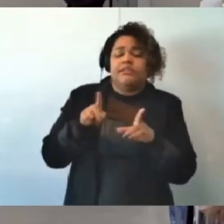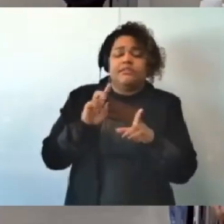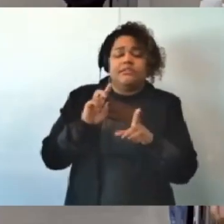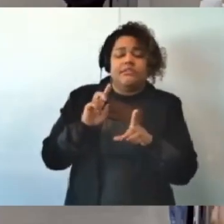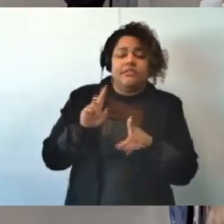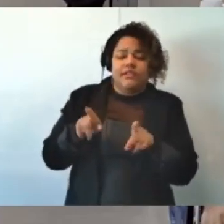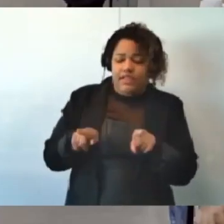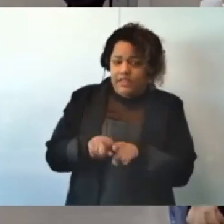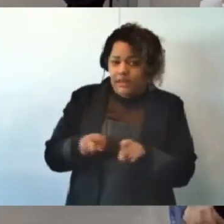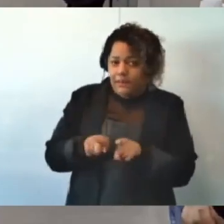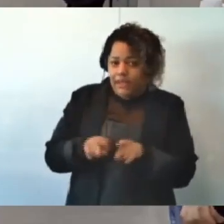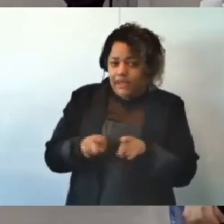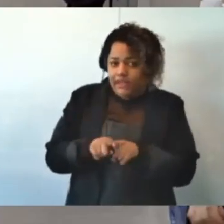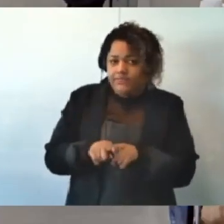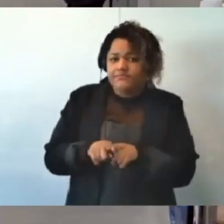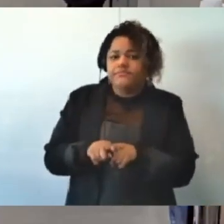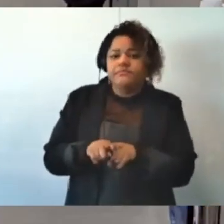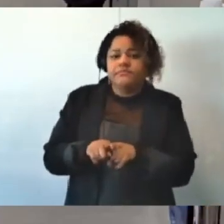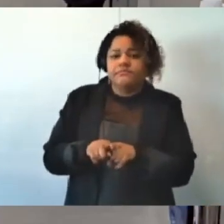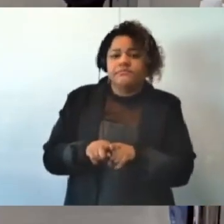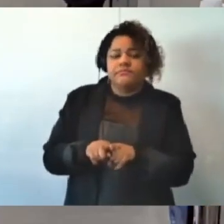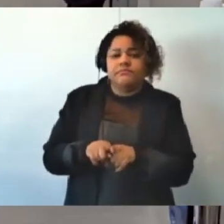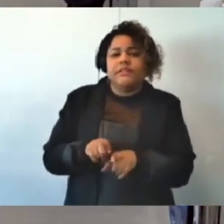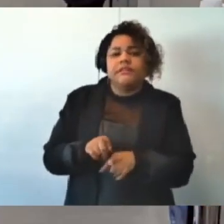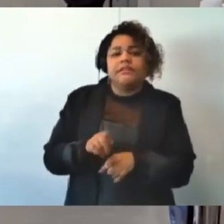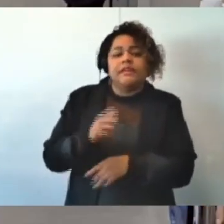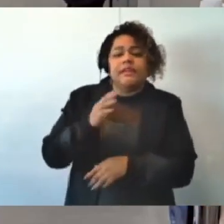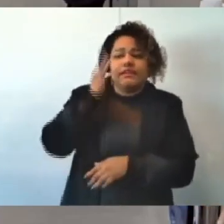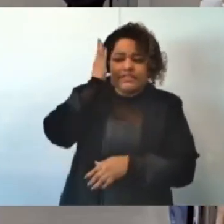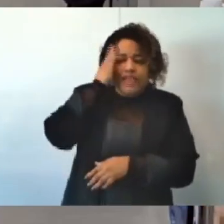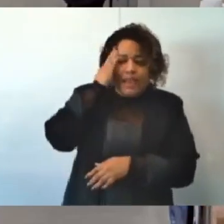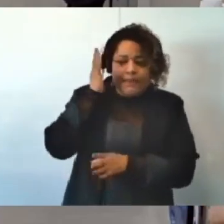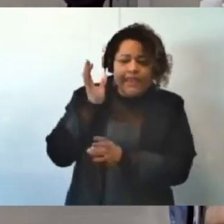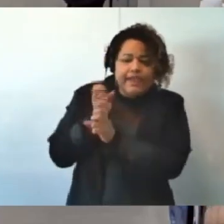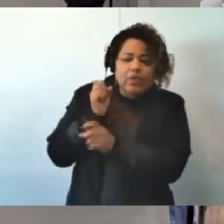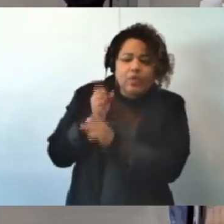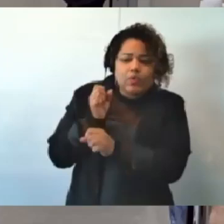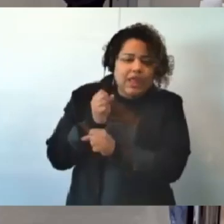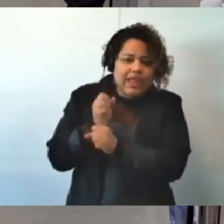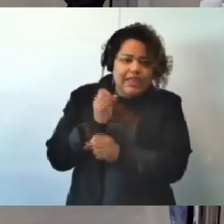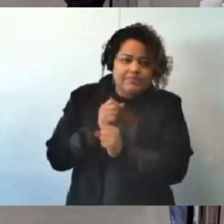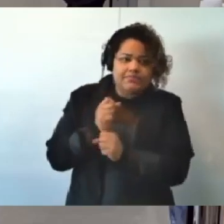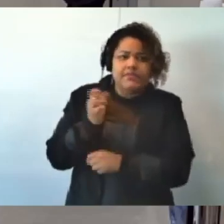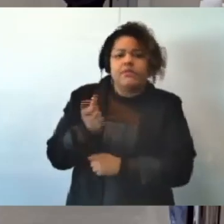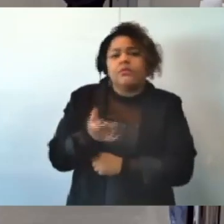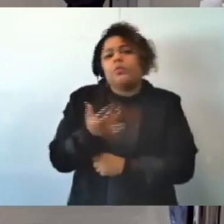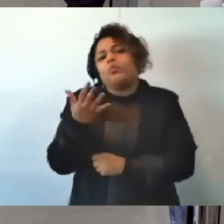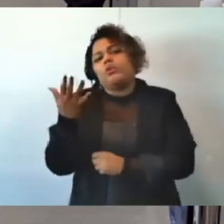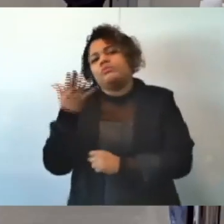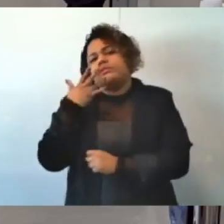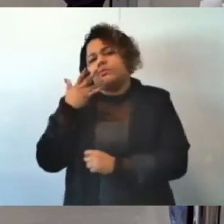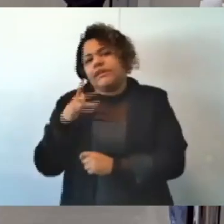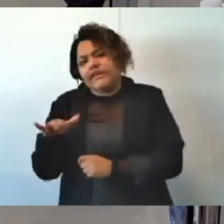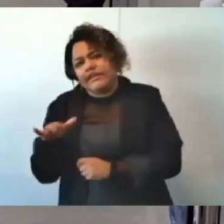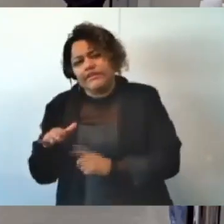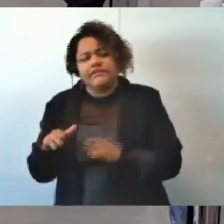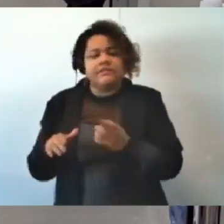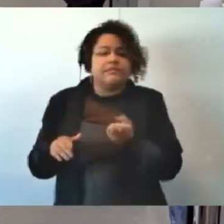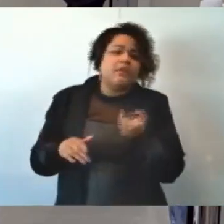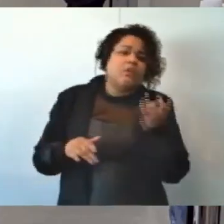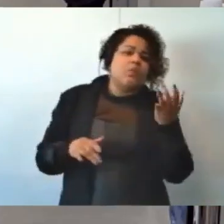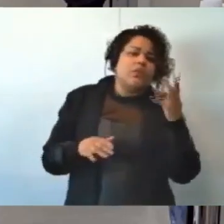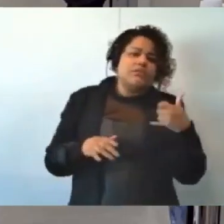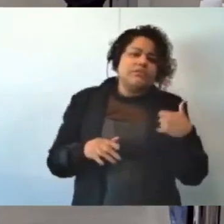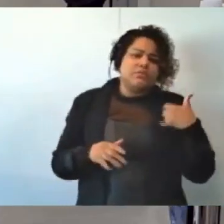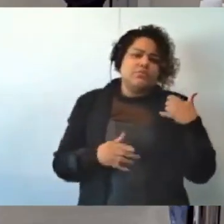o total de crianças, mais ou menos assim, calculado, quantas crianças, idosos, tudo, que o nosso prédio é extremamente, tem